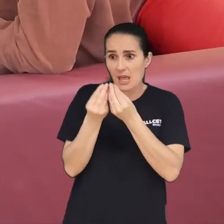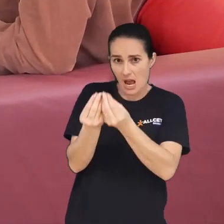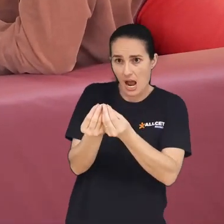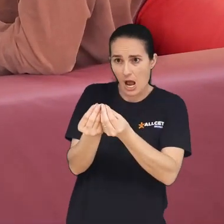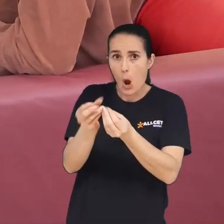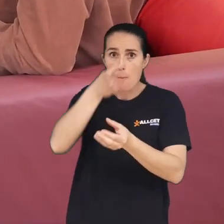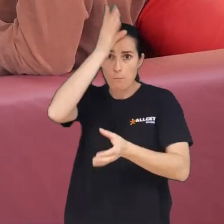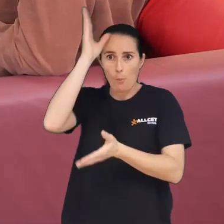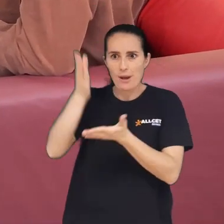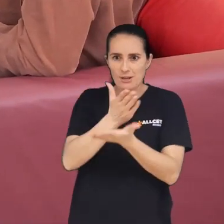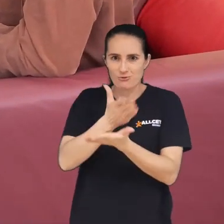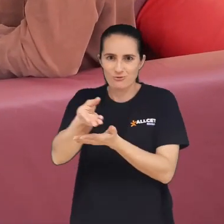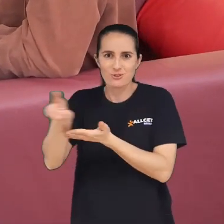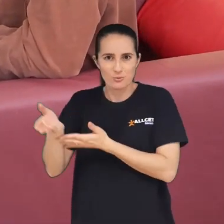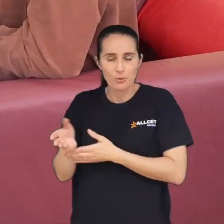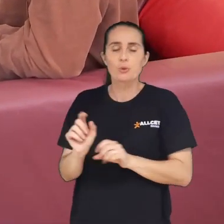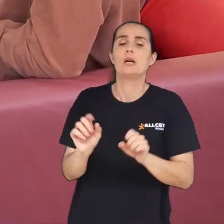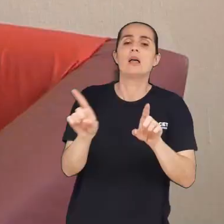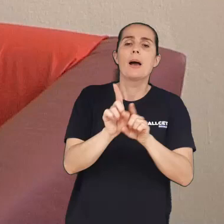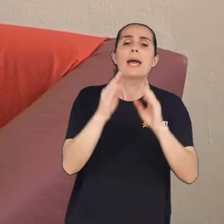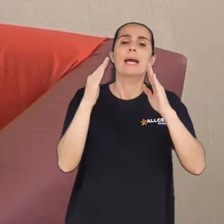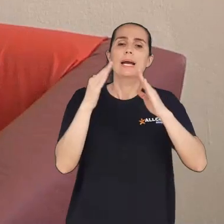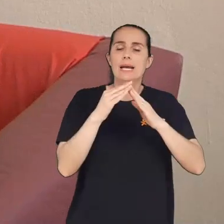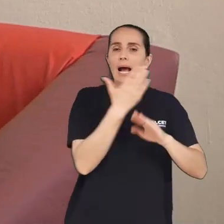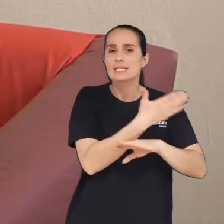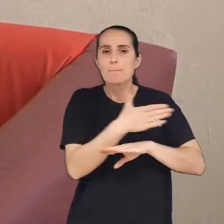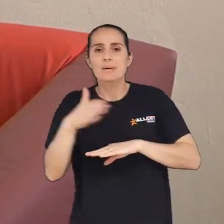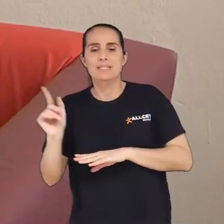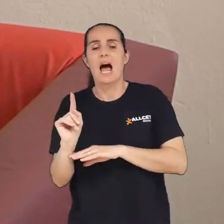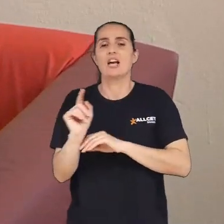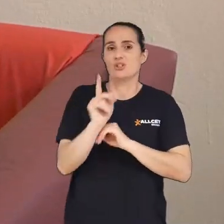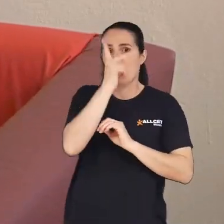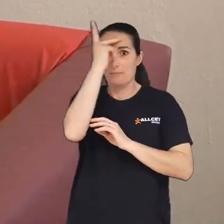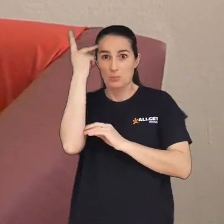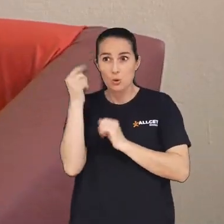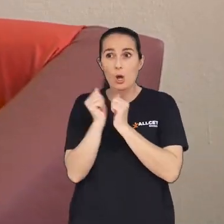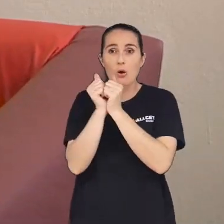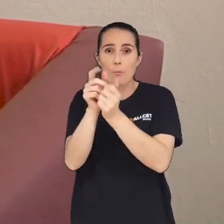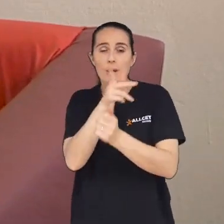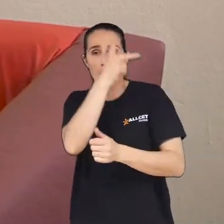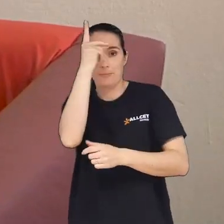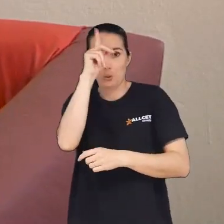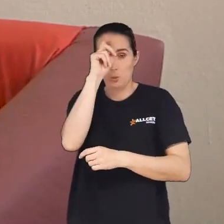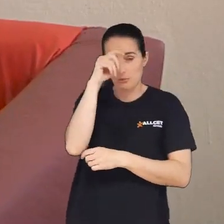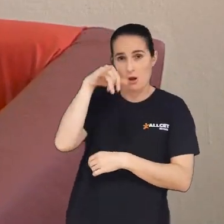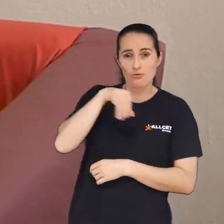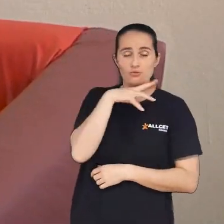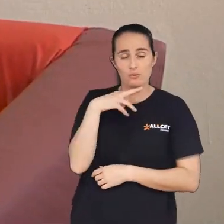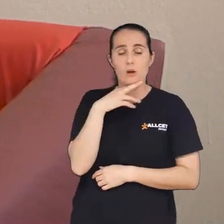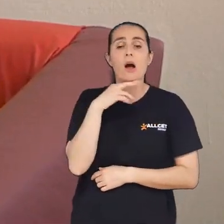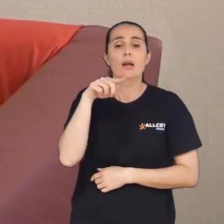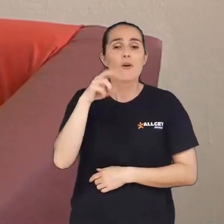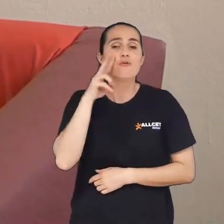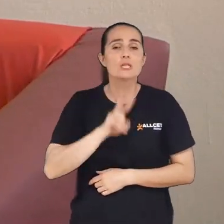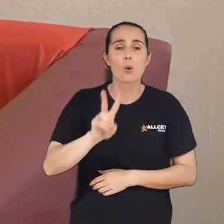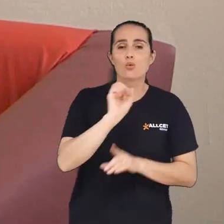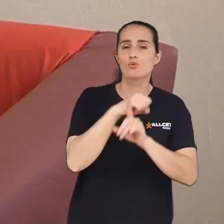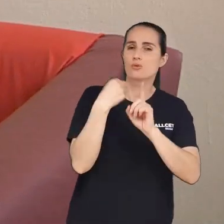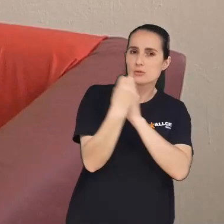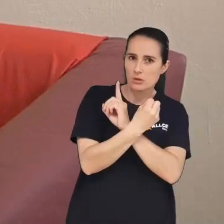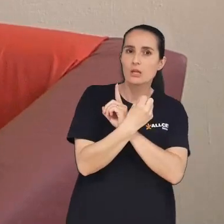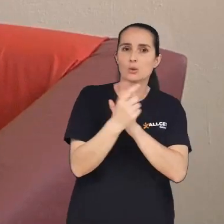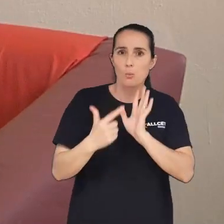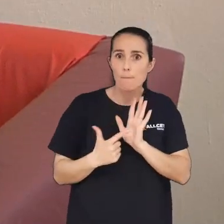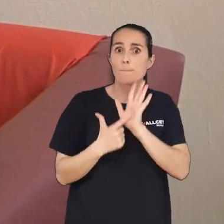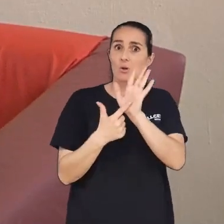várias situações que a gente pode tentar trabalhar. Então, essa visão da sociedade trazer para o vereador a real